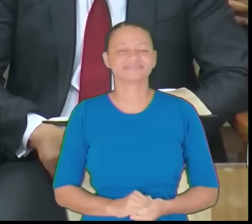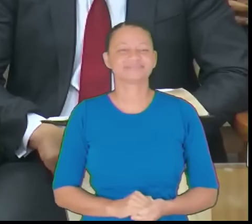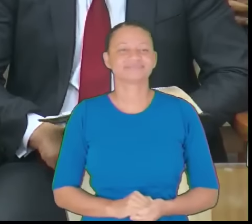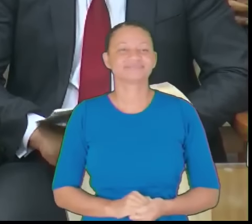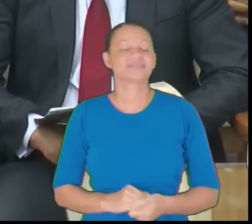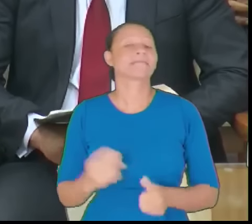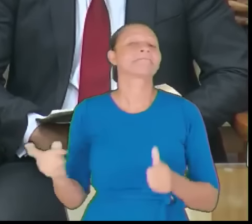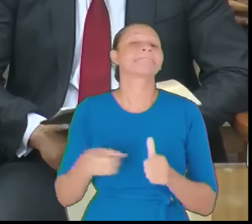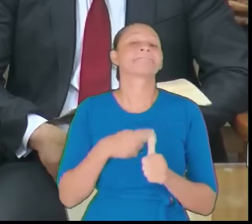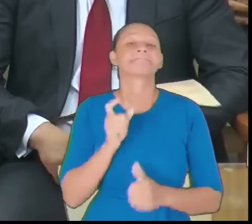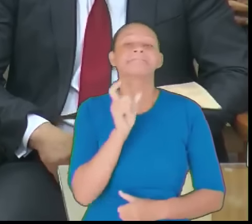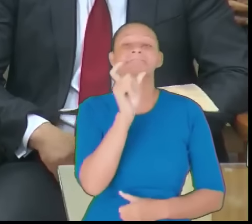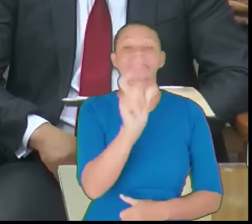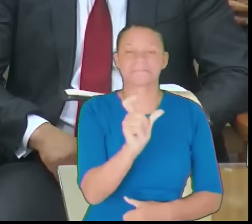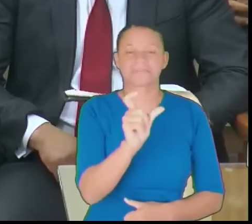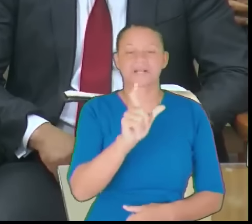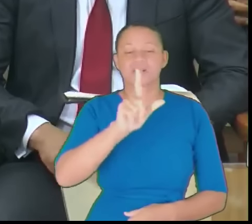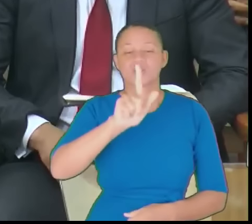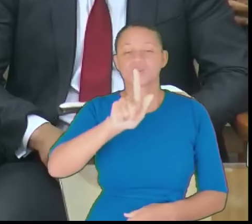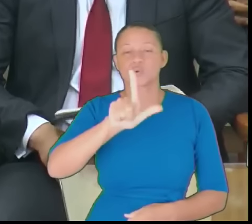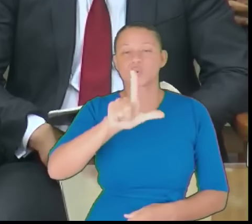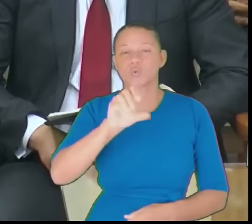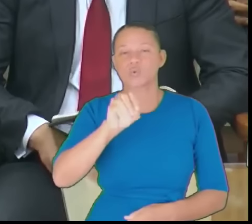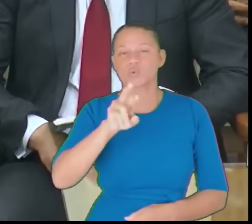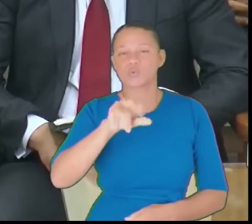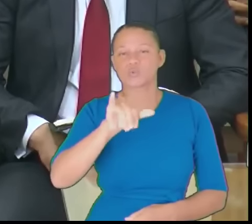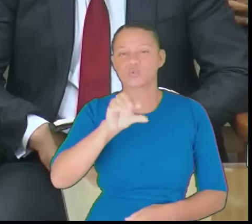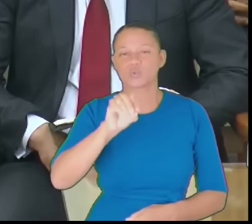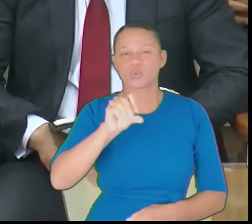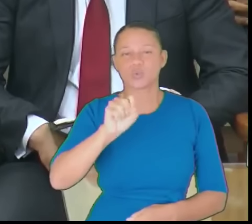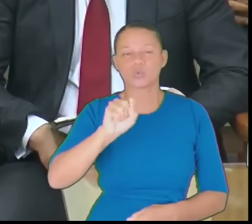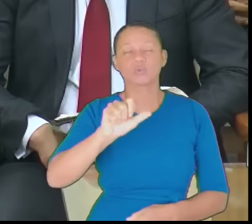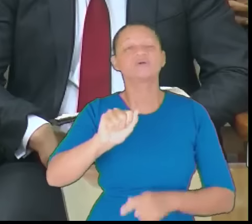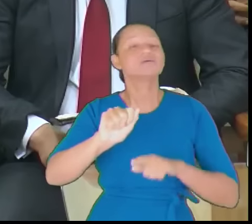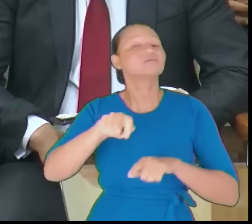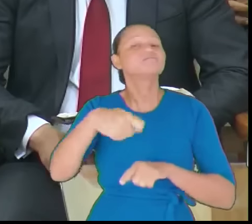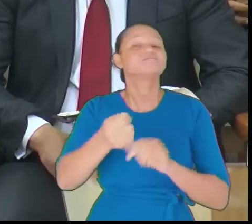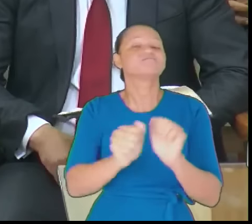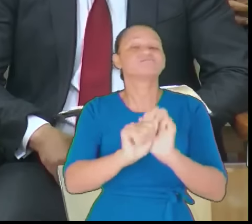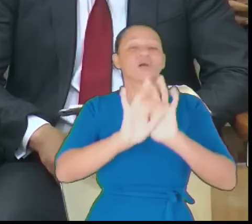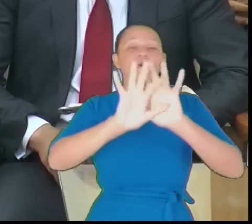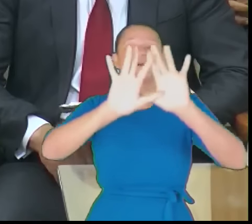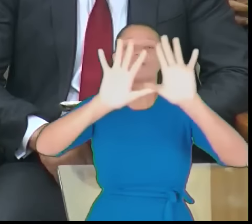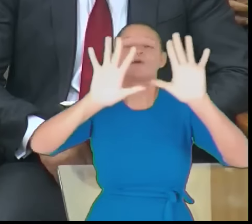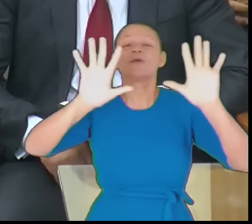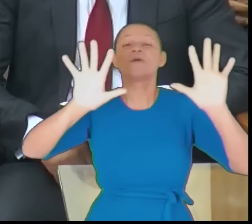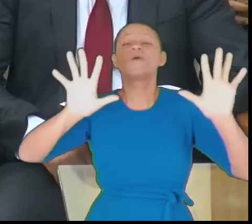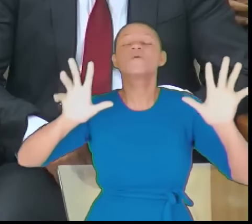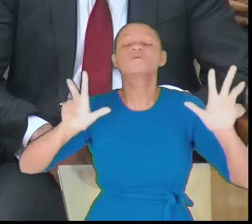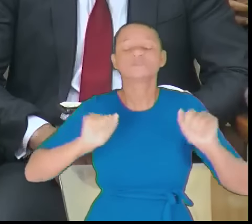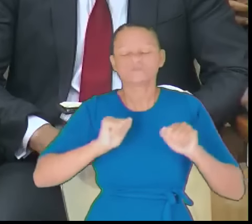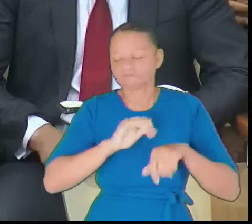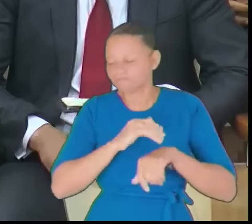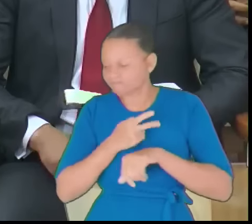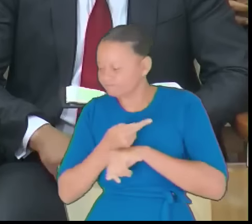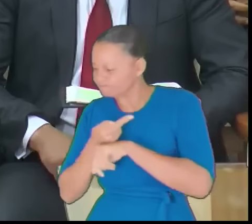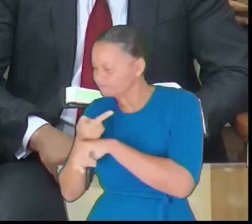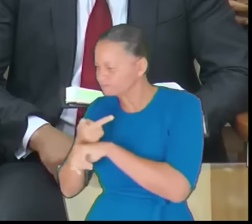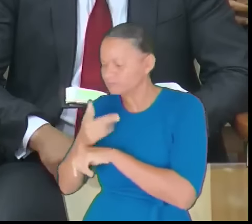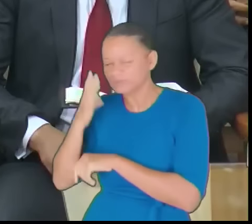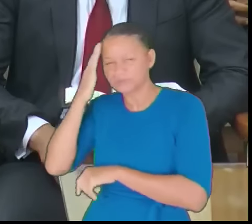1ª palavra, gloriosa. Paulo disse que a igreja ela é gloriosa. E eu fui procurar os que entendem de